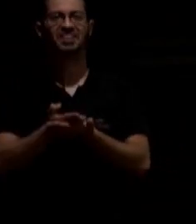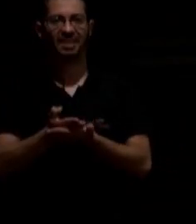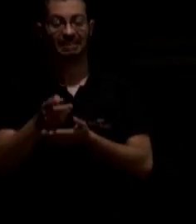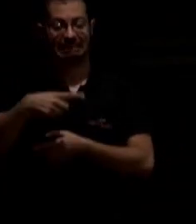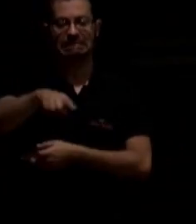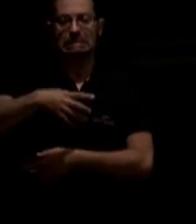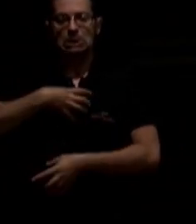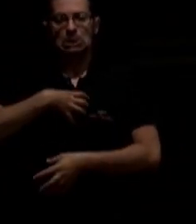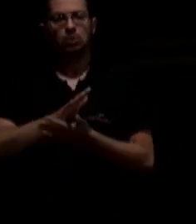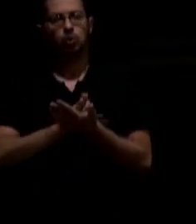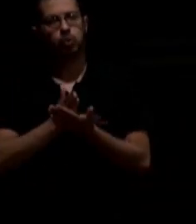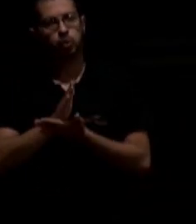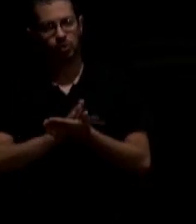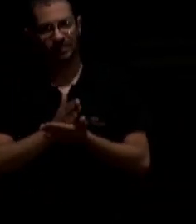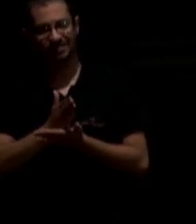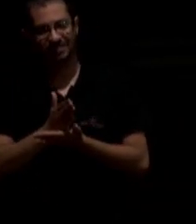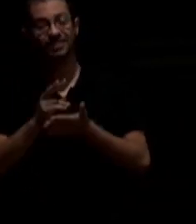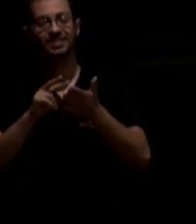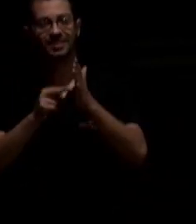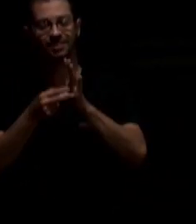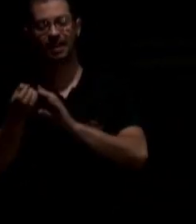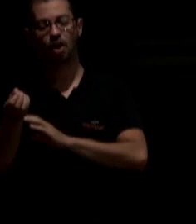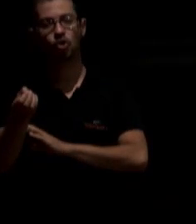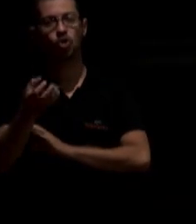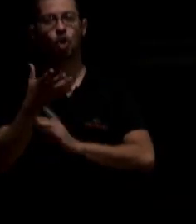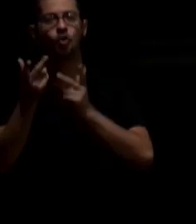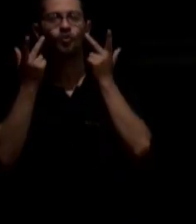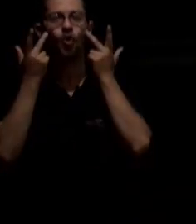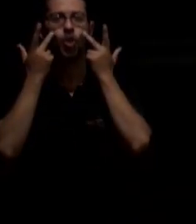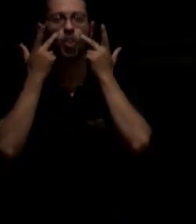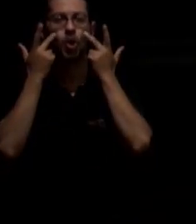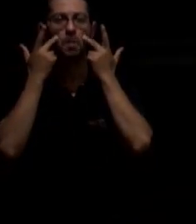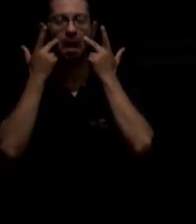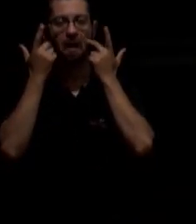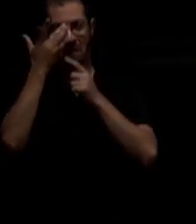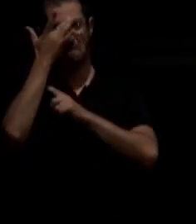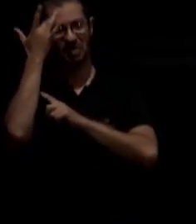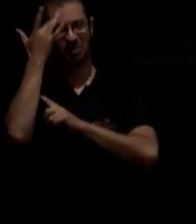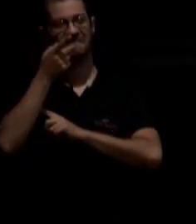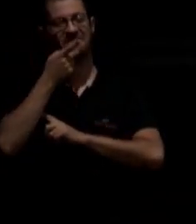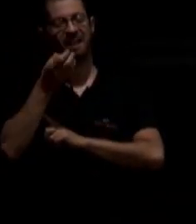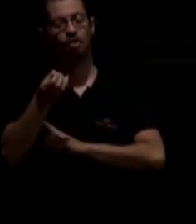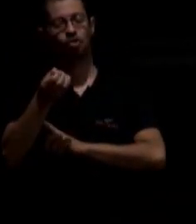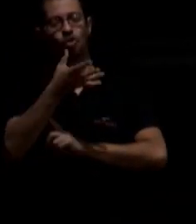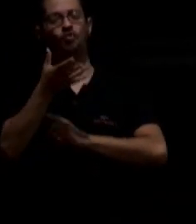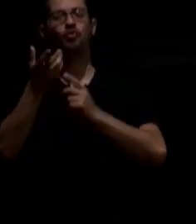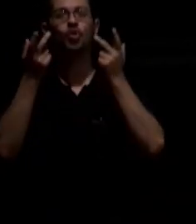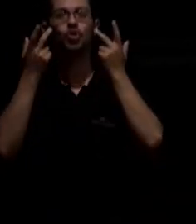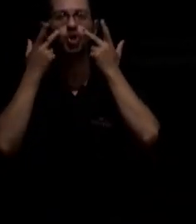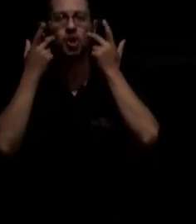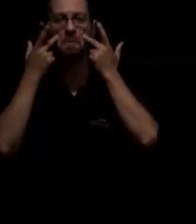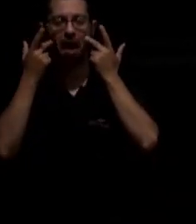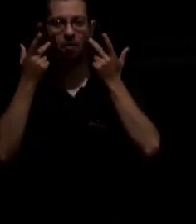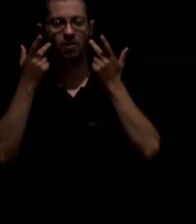Então, esse é o novo normal do cristão. Hoje a gente ouve essa expressão, né, o novo normal. Né, o novo normal aí com referência